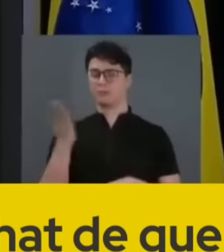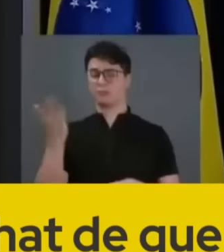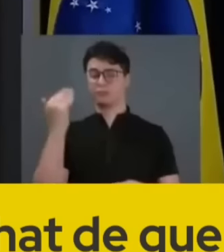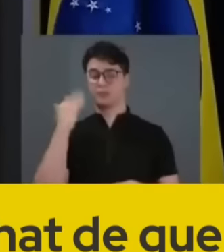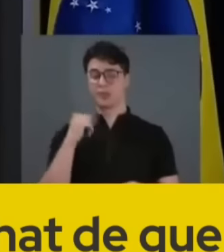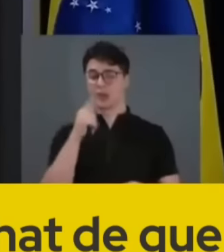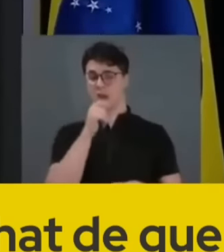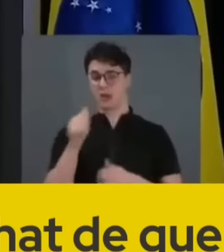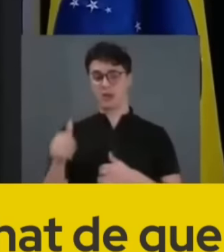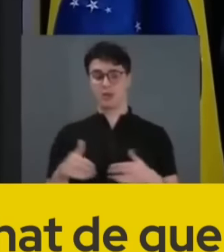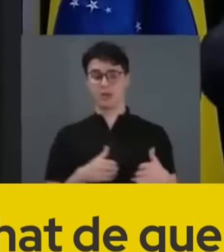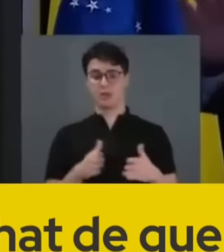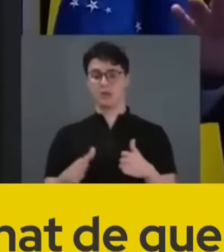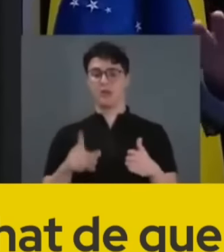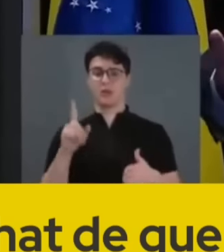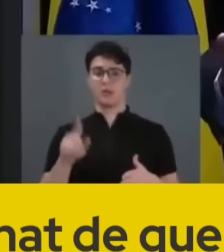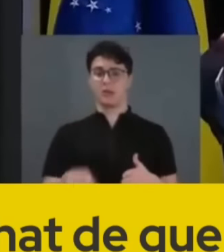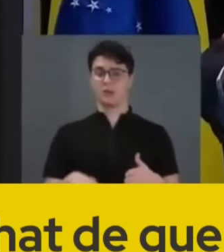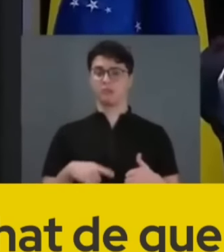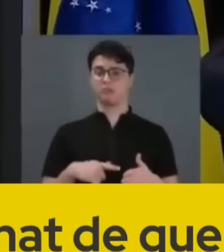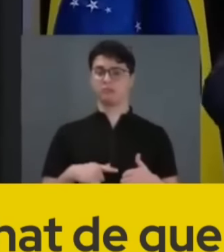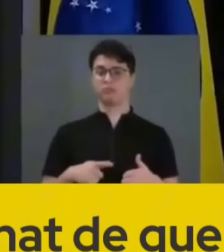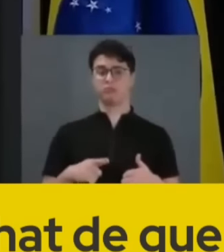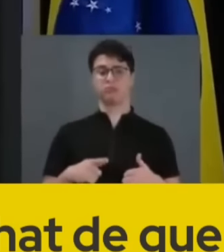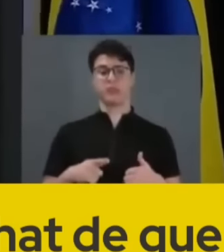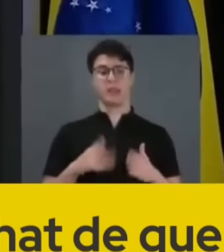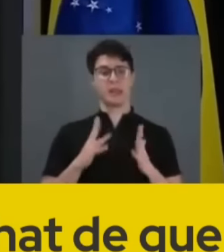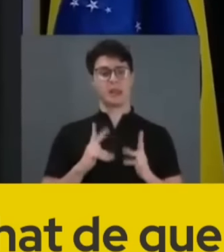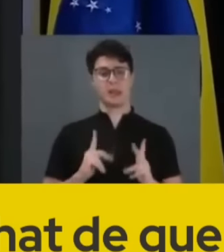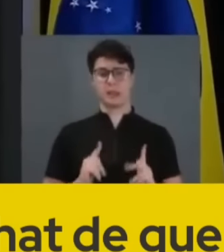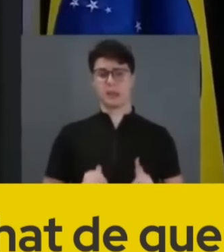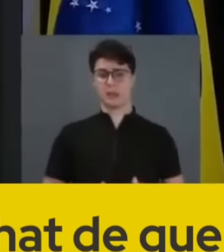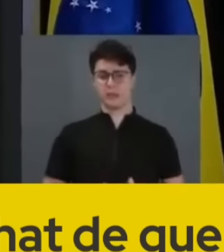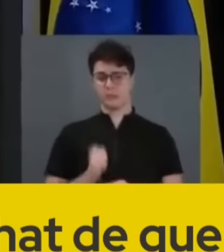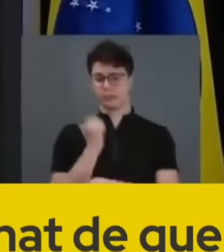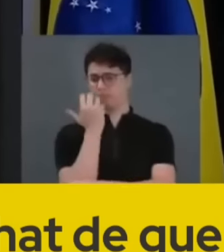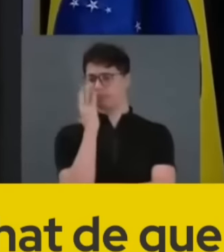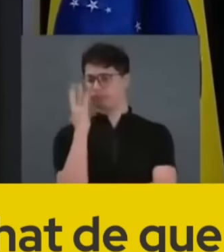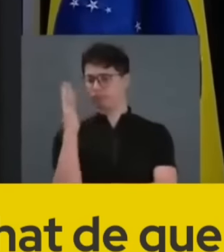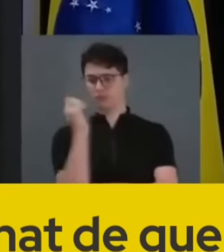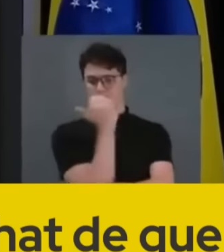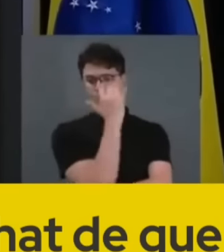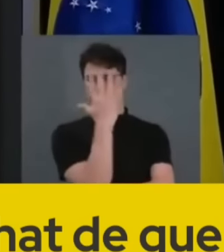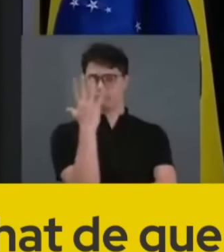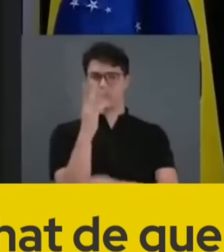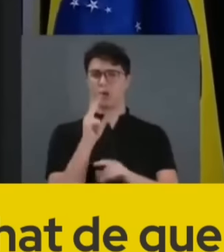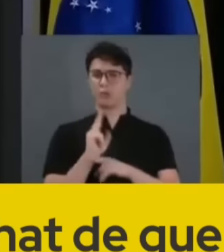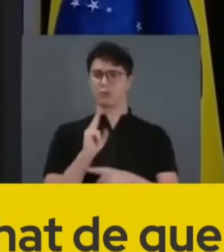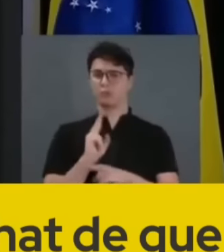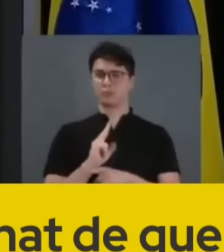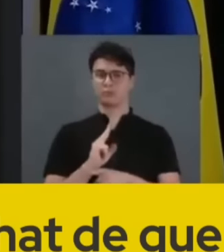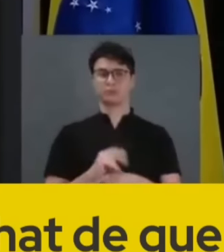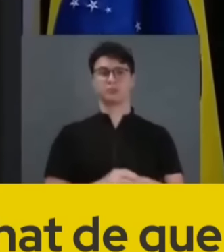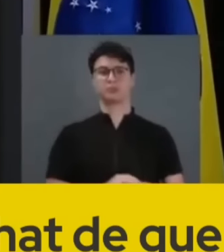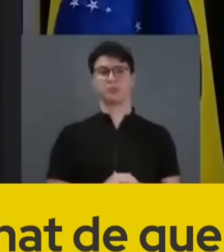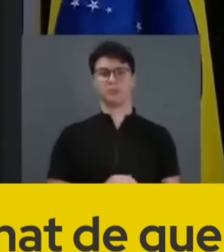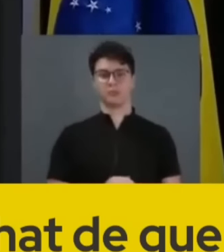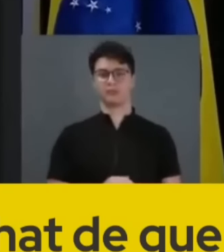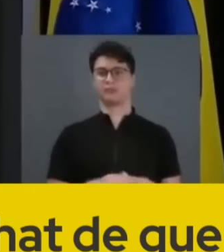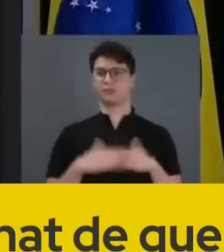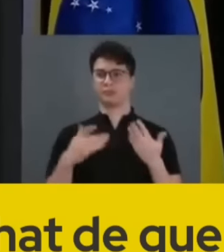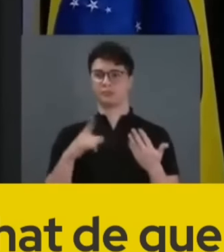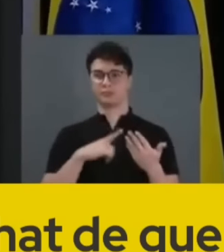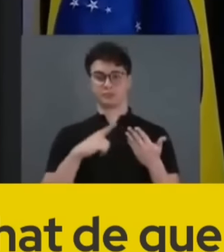São Francisco era plenamente virgem, as matas ciliares preservadas, e se